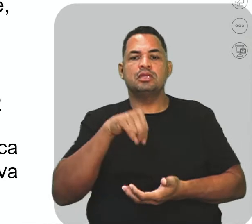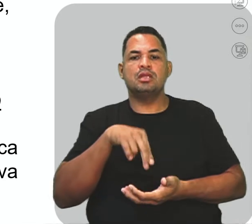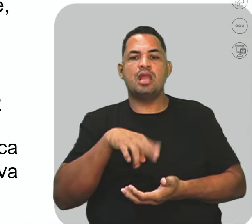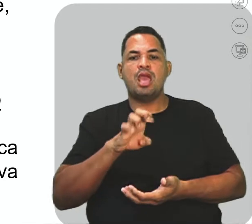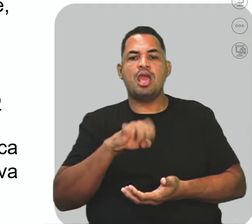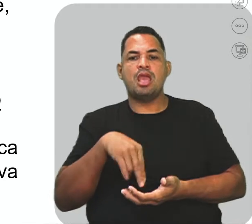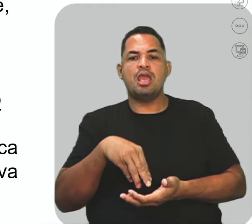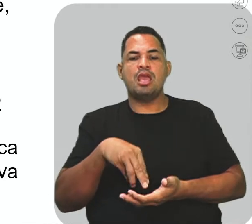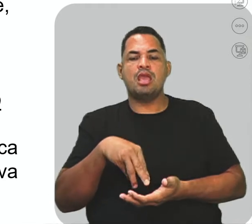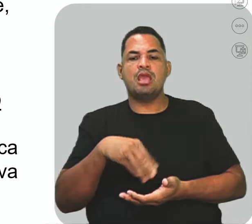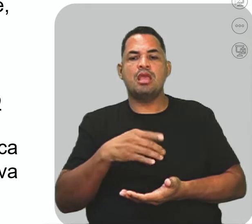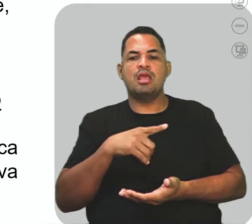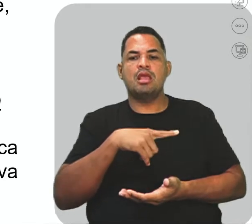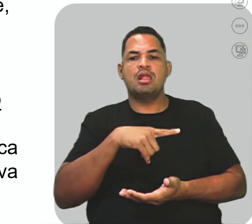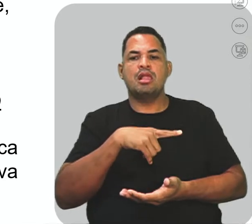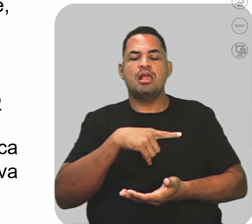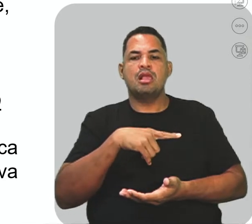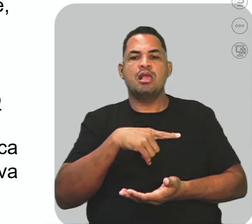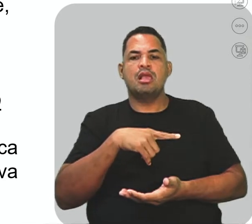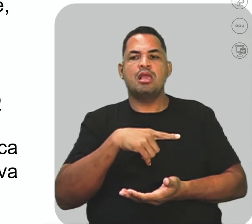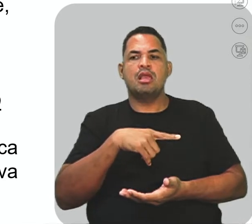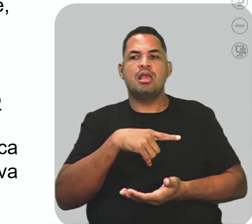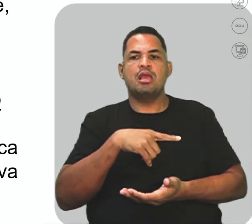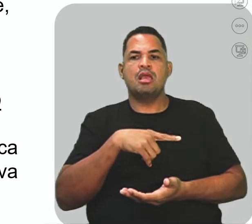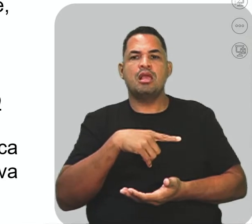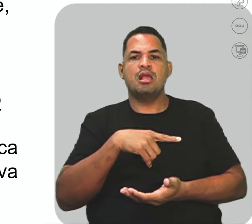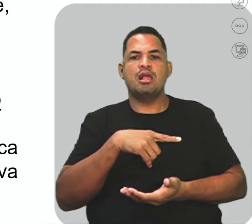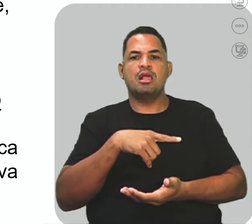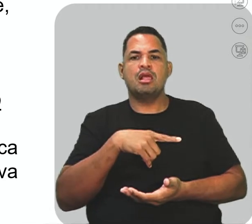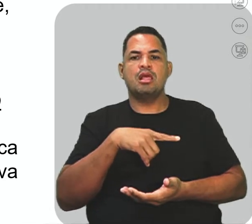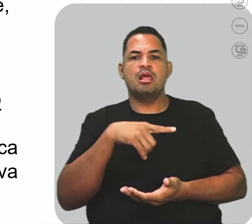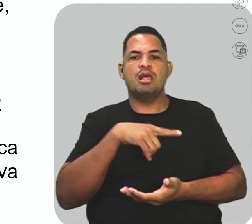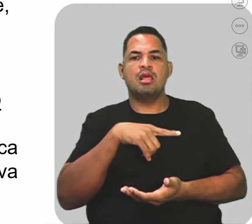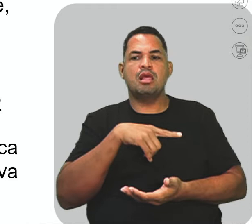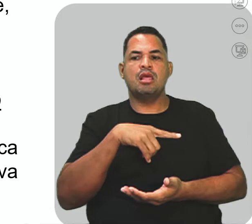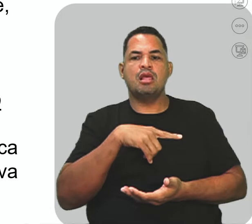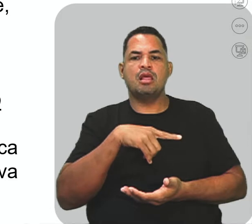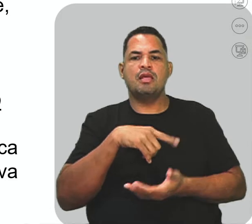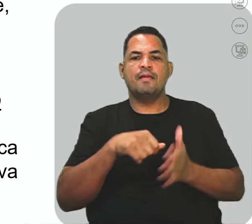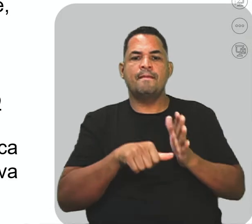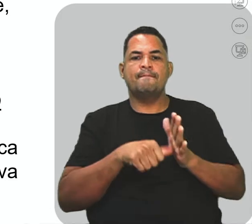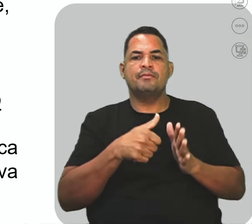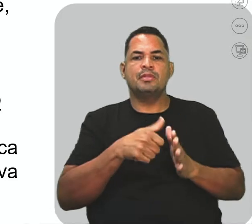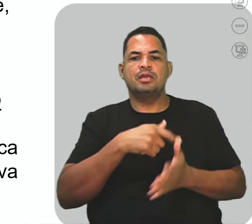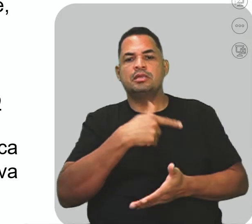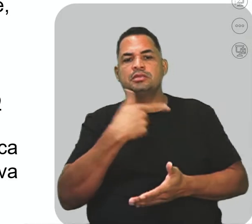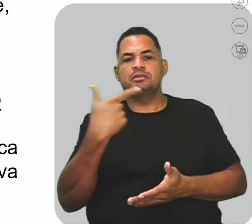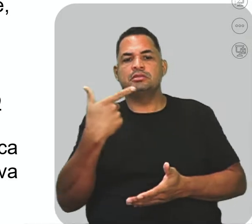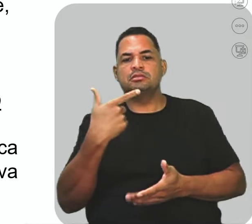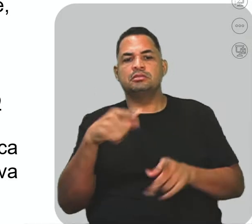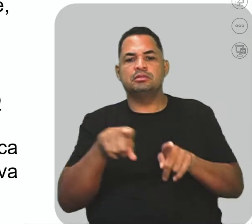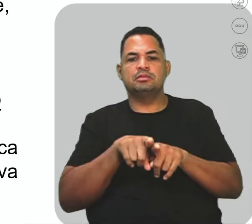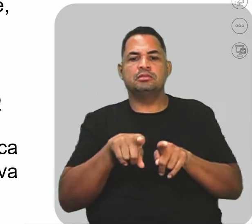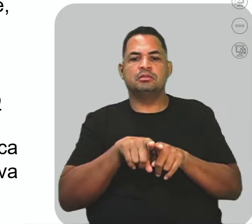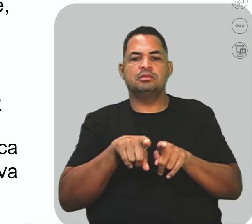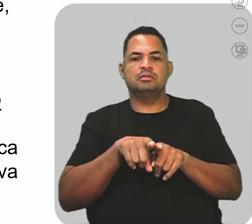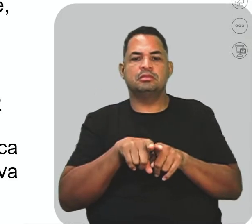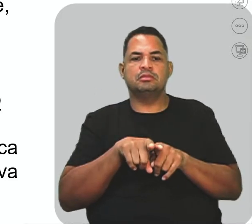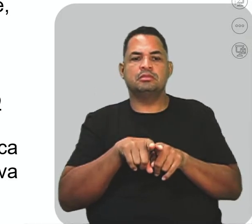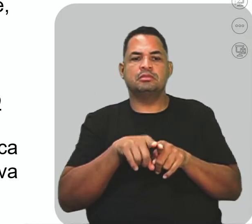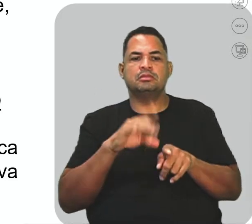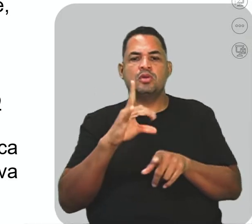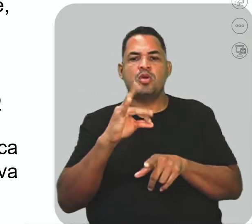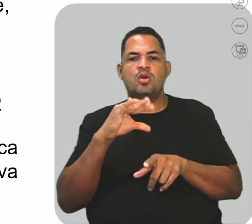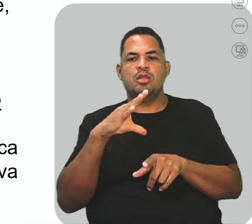Nem. Então, oração coordenada sindética, nós vamos dizer aqui que é a primeira, e a segunda também oração